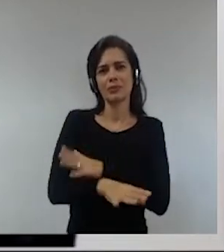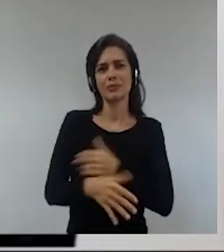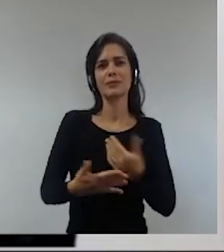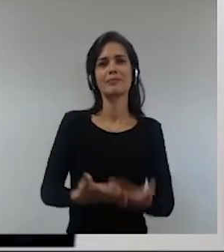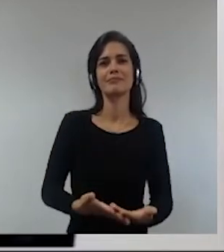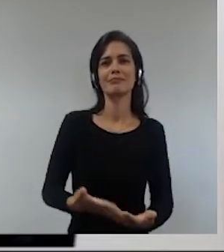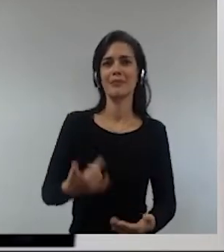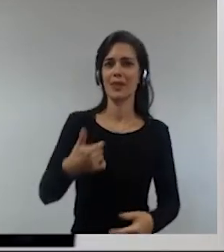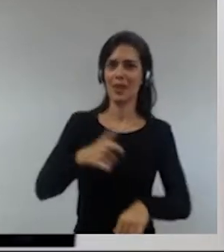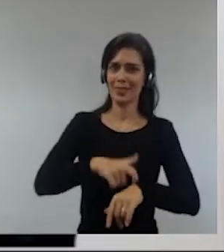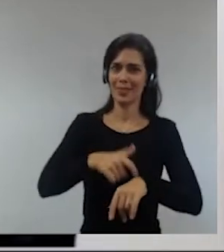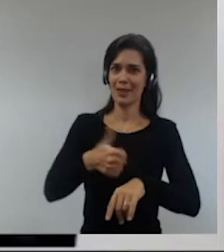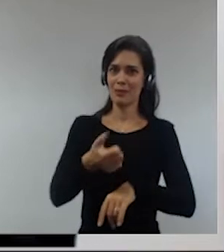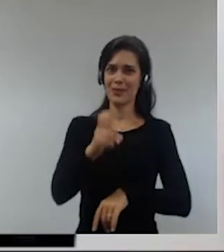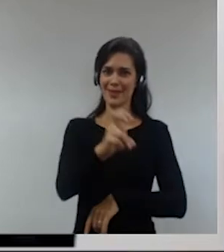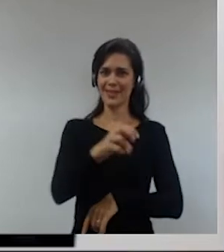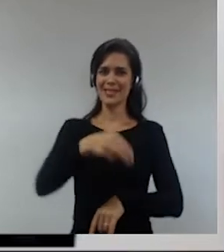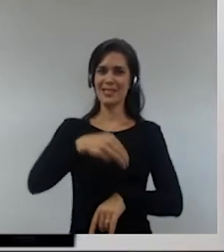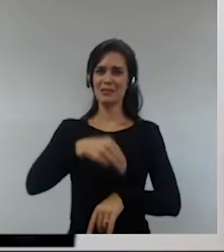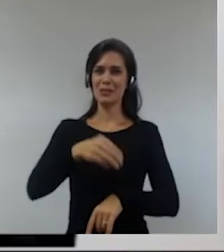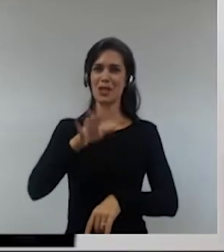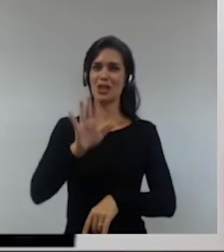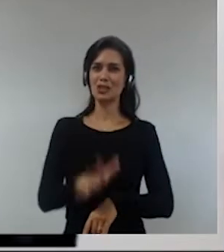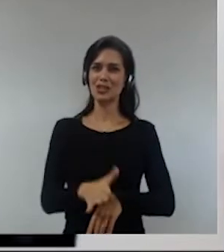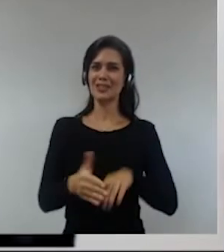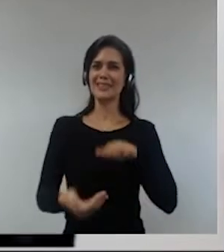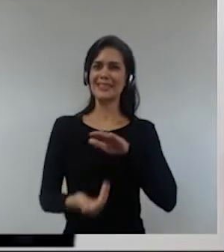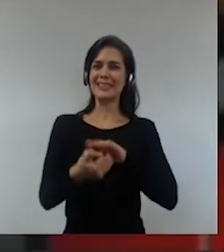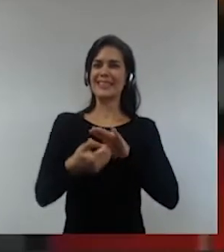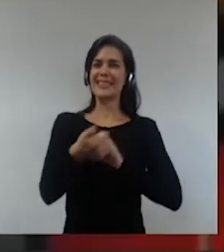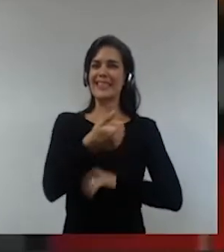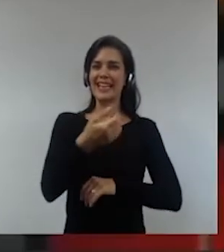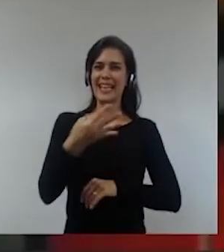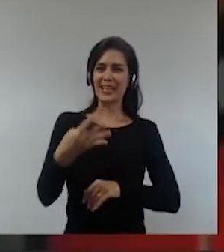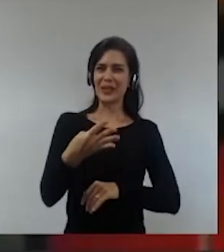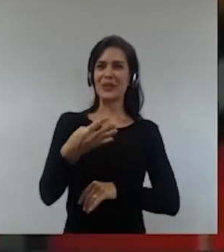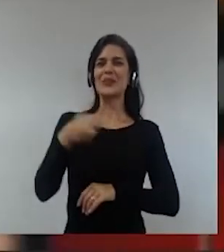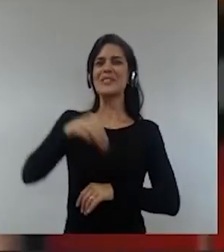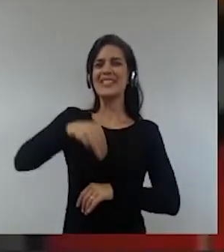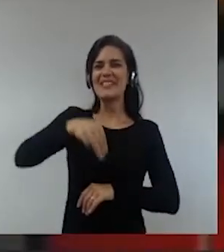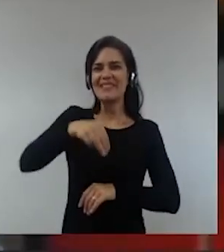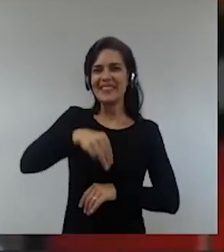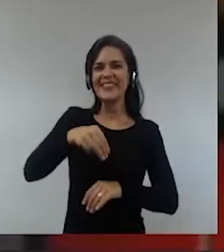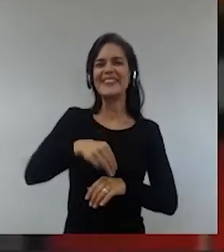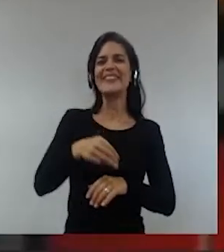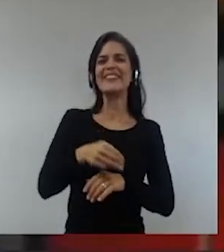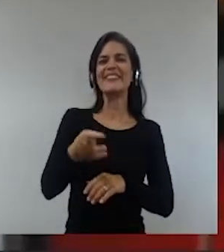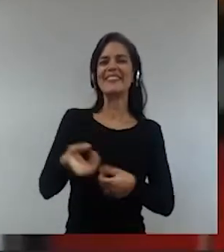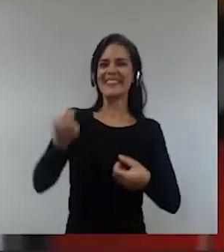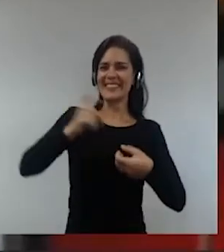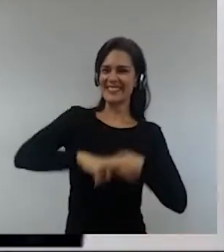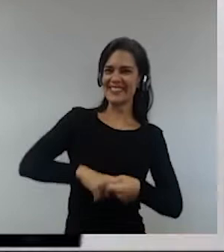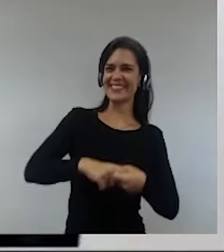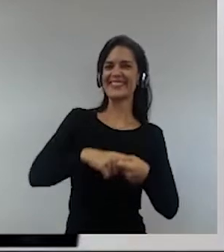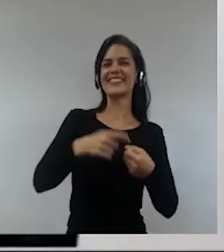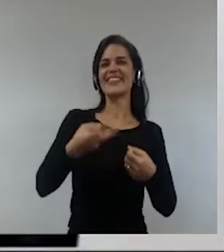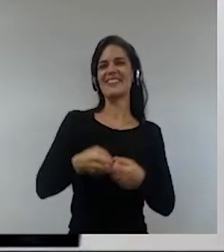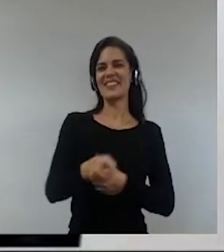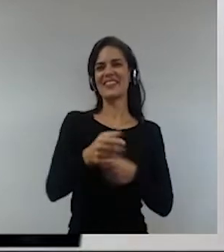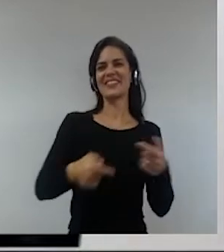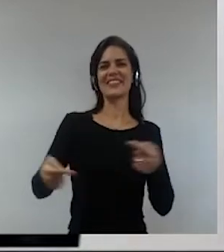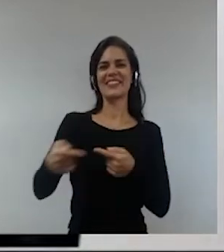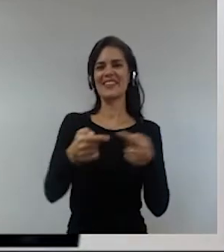extrapolar, estou aqui com 14 minutos e 45 segundos, doido para devolver a palavra aí para vocês, para aí sim